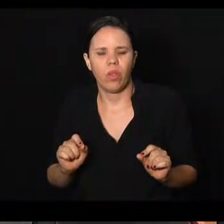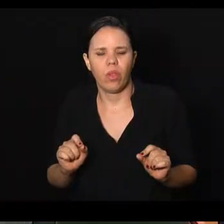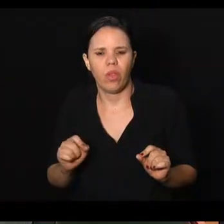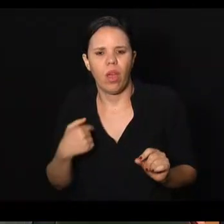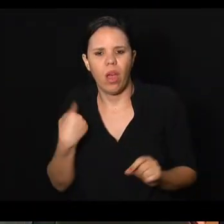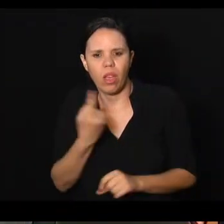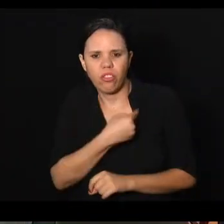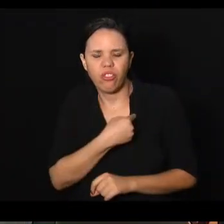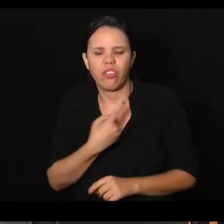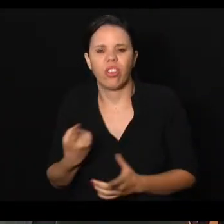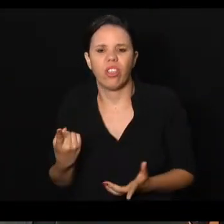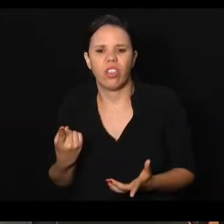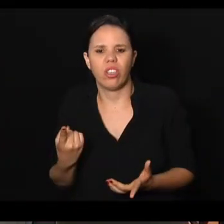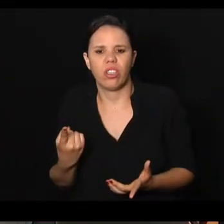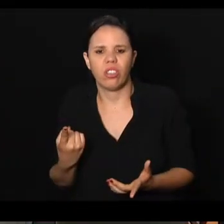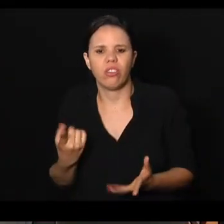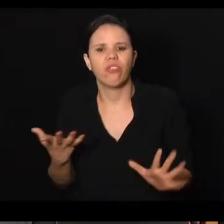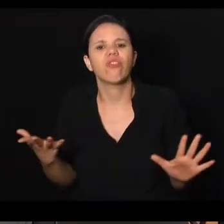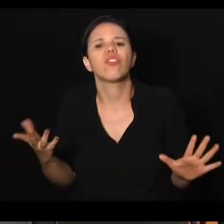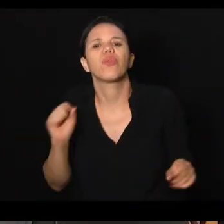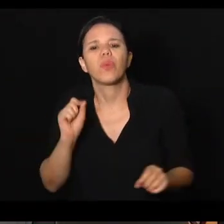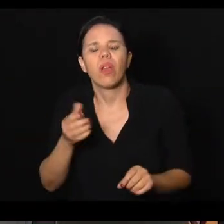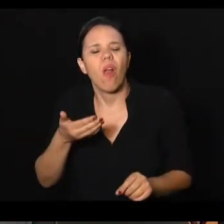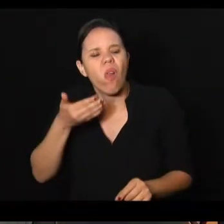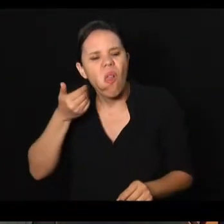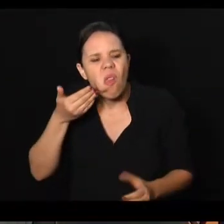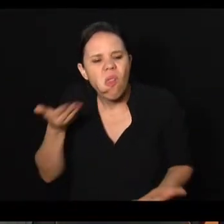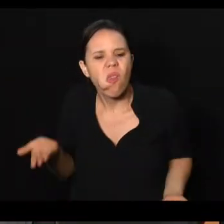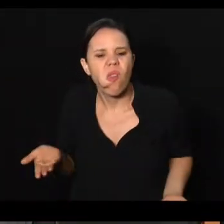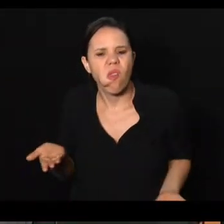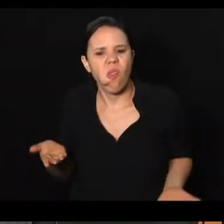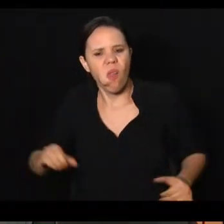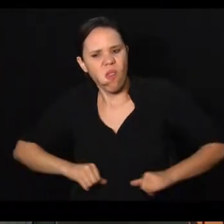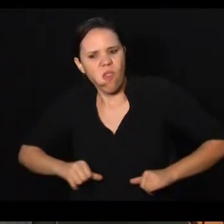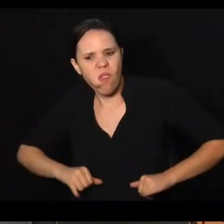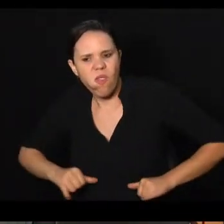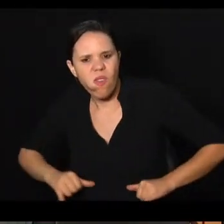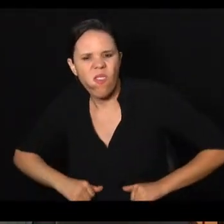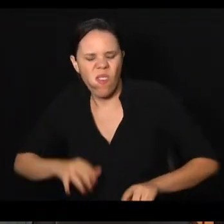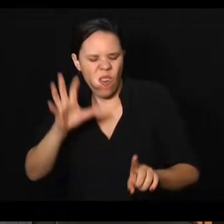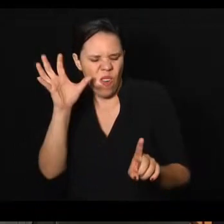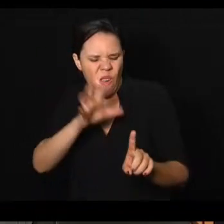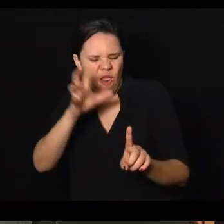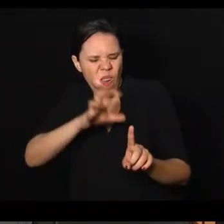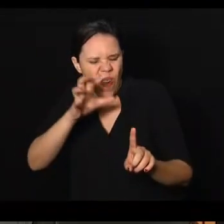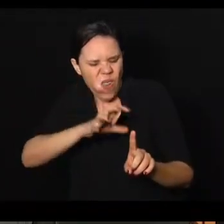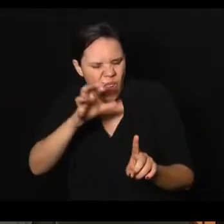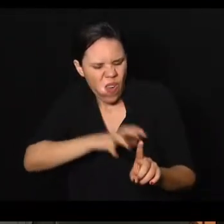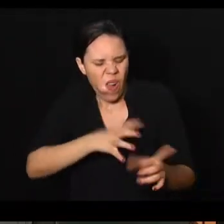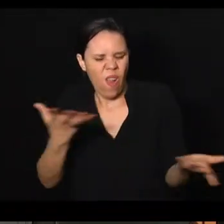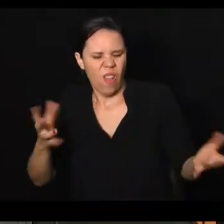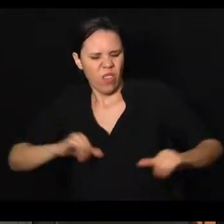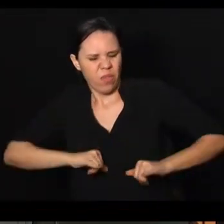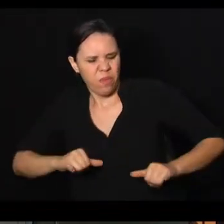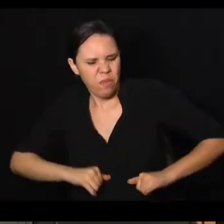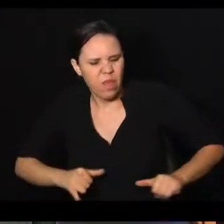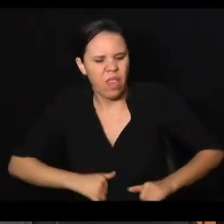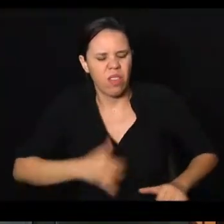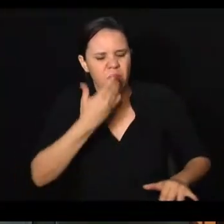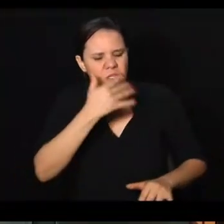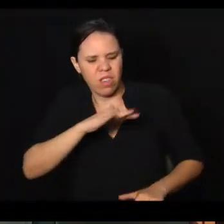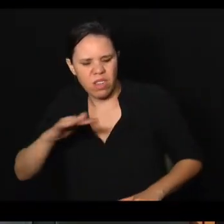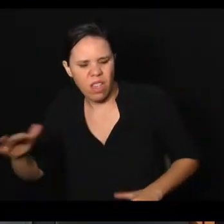cima do sofrimento de crianças, em cima do sofrimento de mulheres, a gente polarizar o debate de